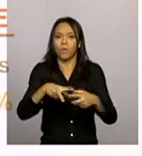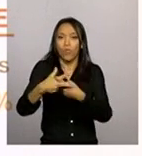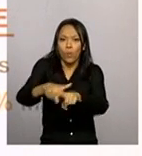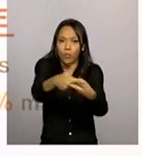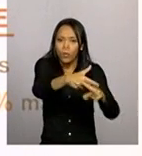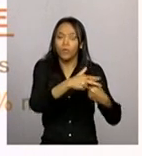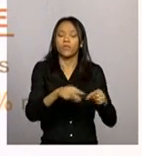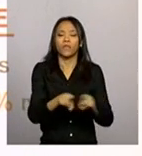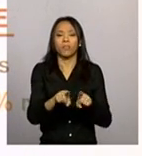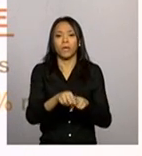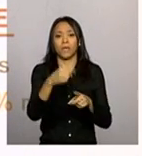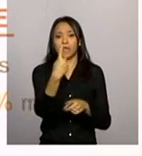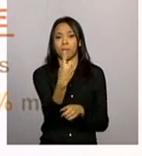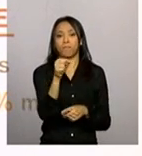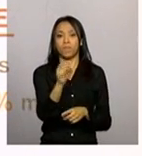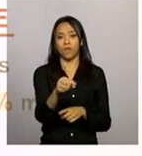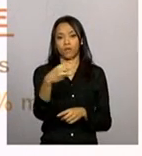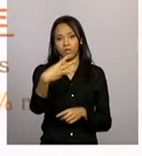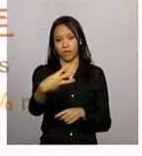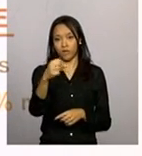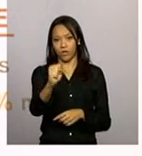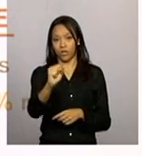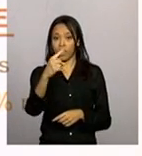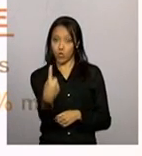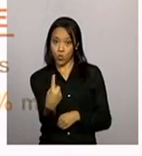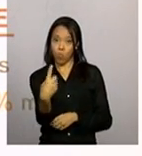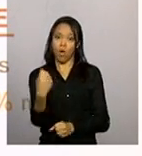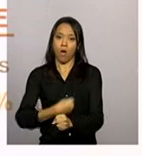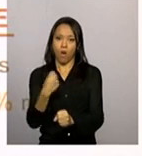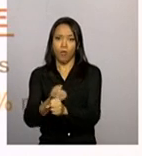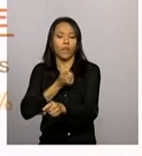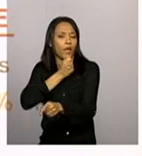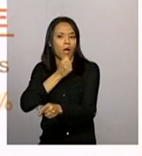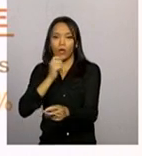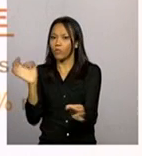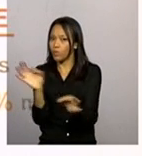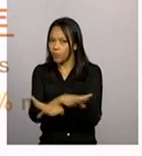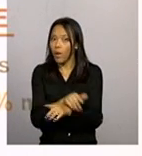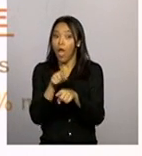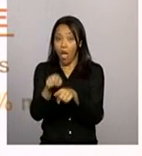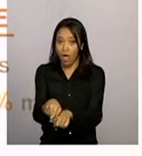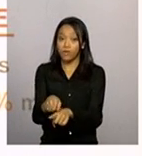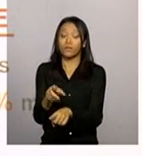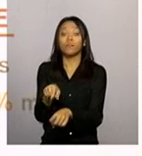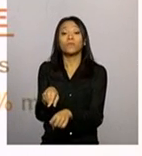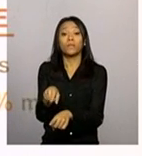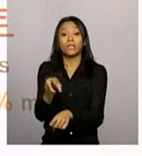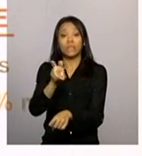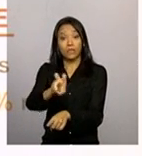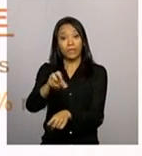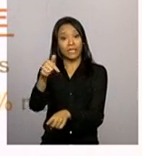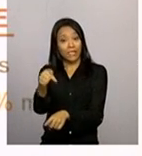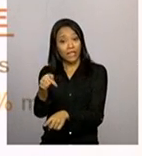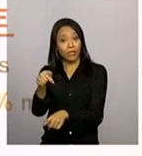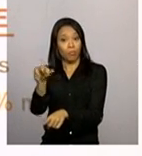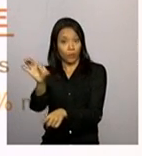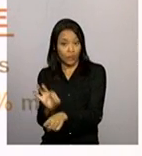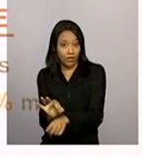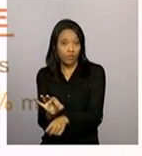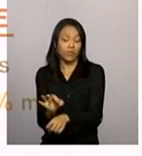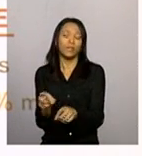temos 1.381 obras em andamento. Essas obras têm uma execução média de 57%